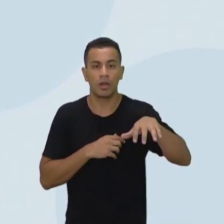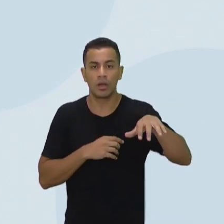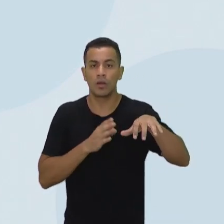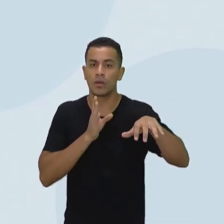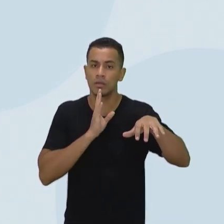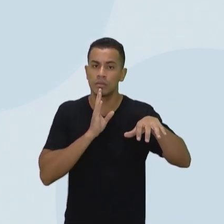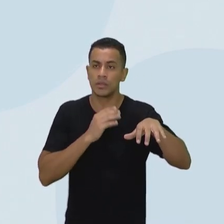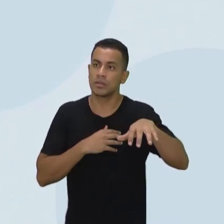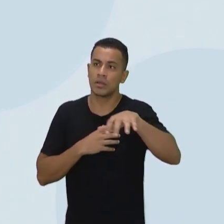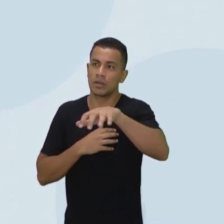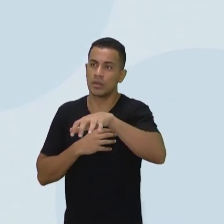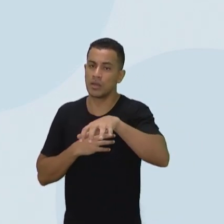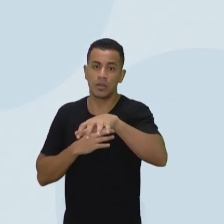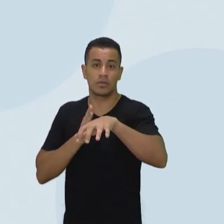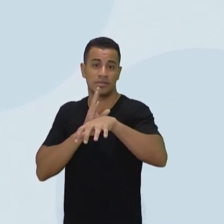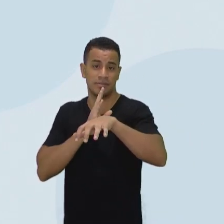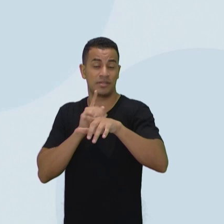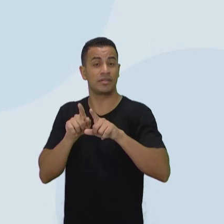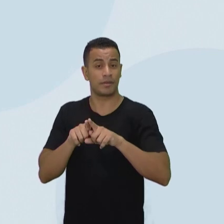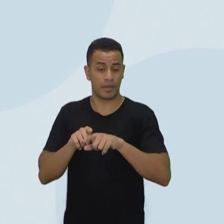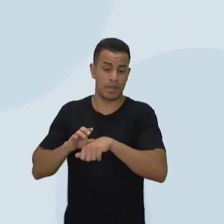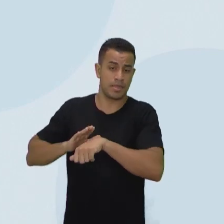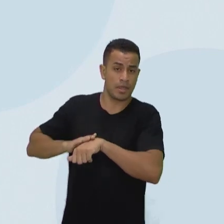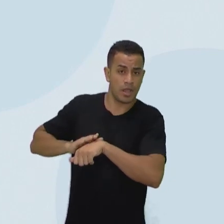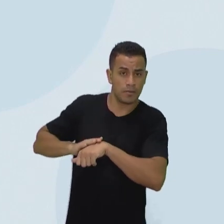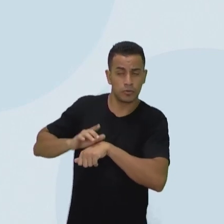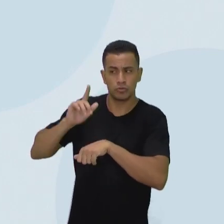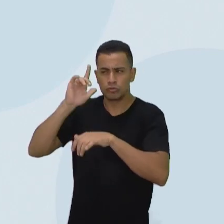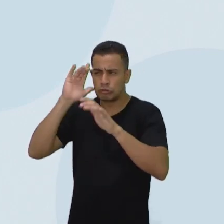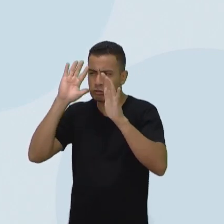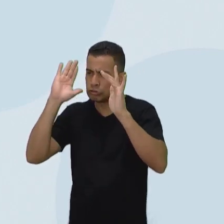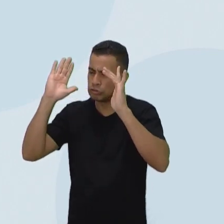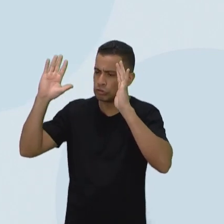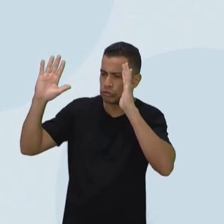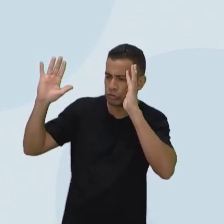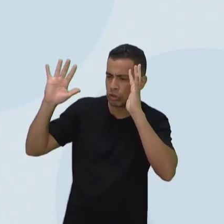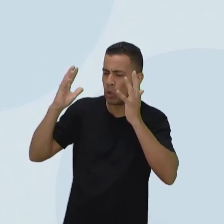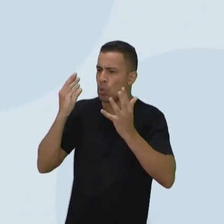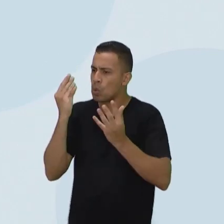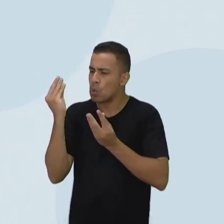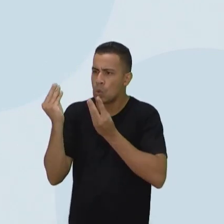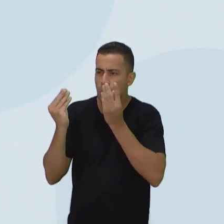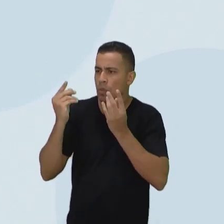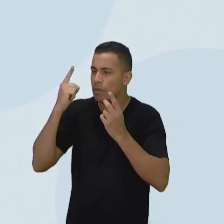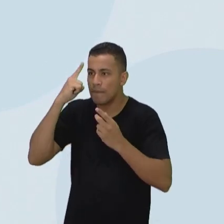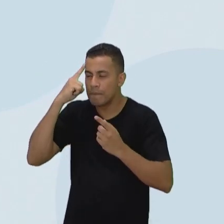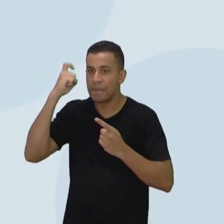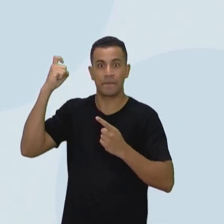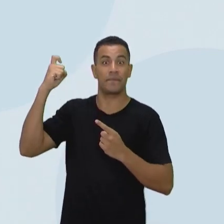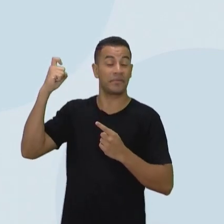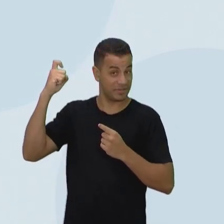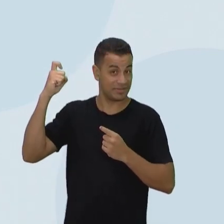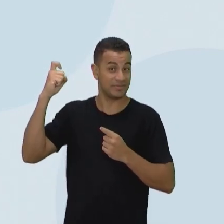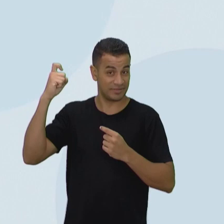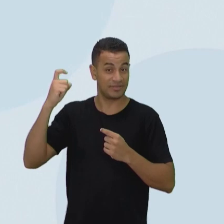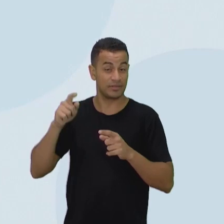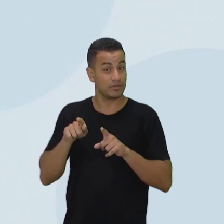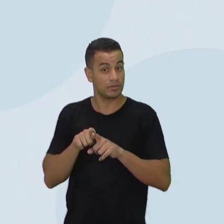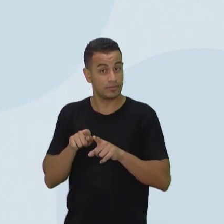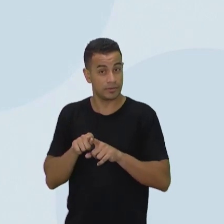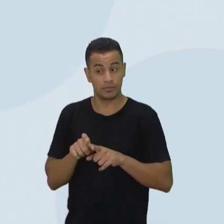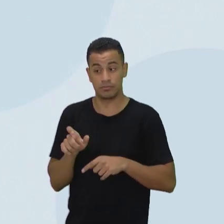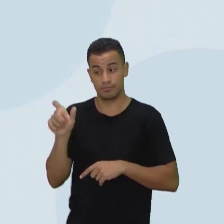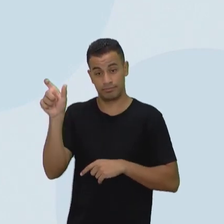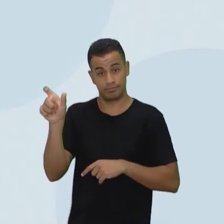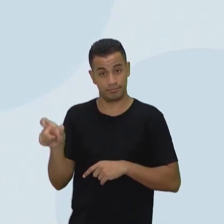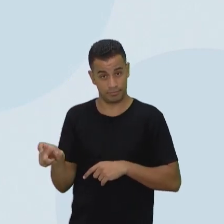um tempinho para construir e surgem várias ideias, nós pensamos muito nessas coisas. E gostaria de colocar aqui que o estudante é o